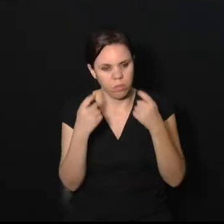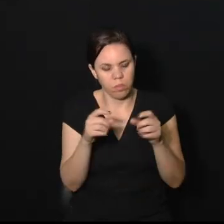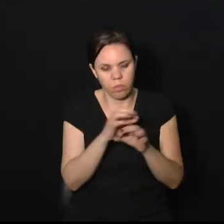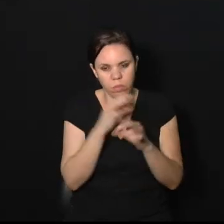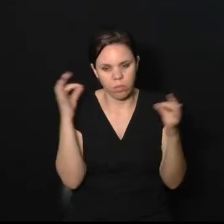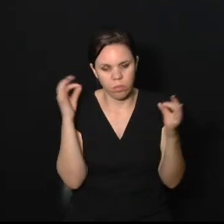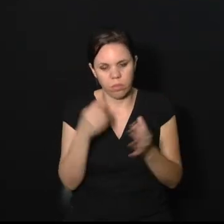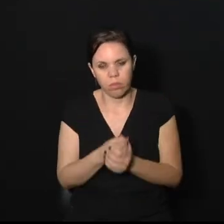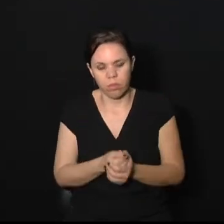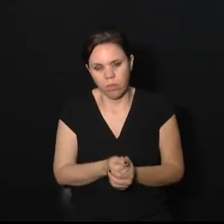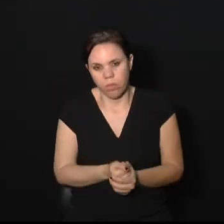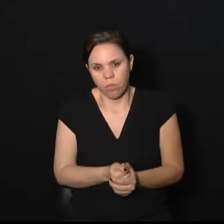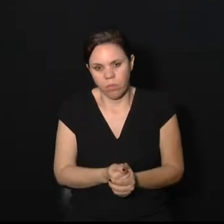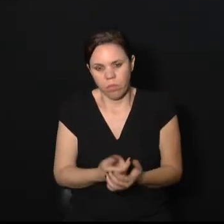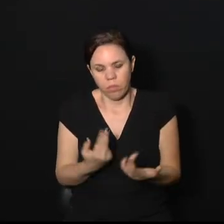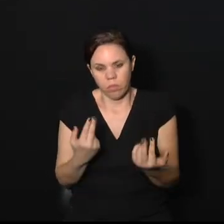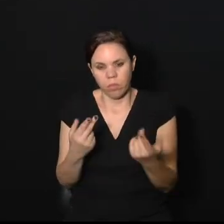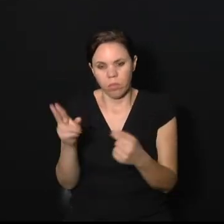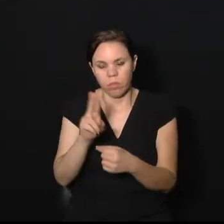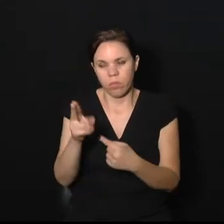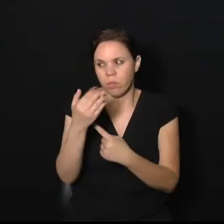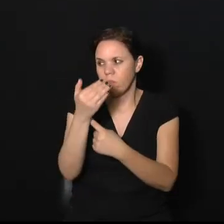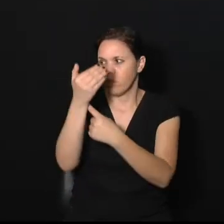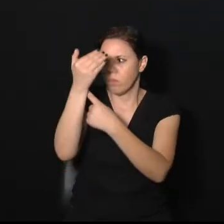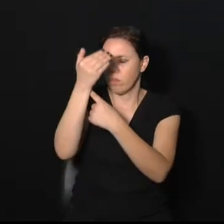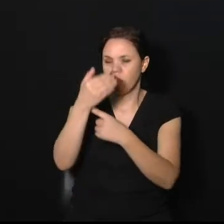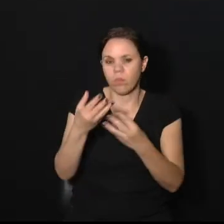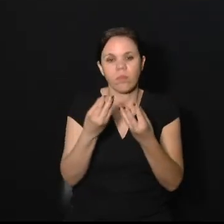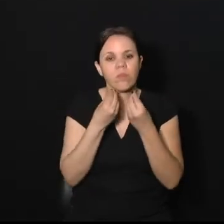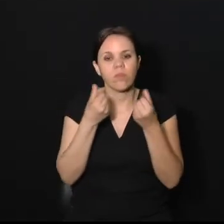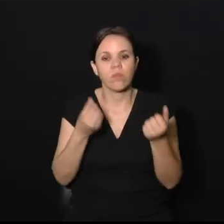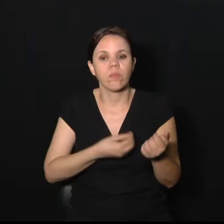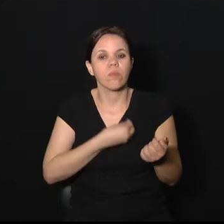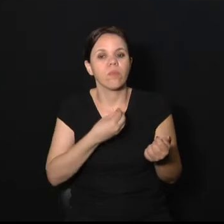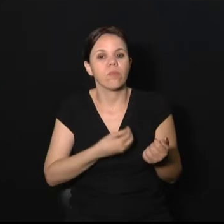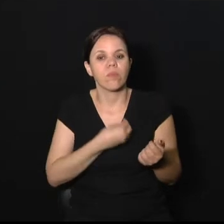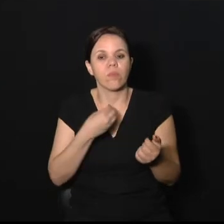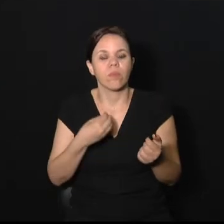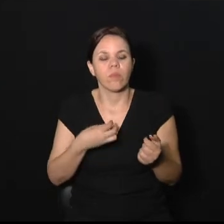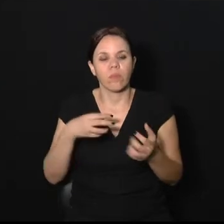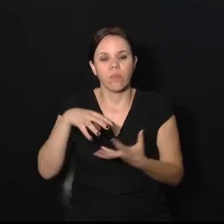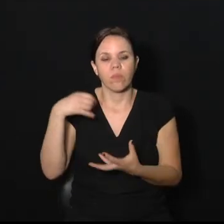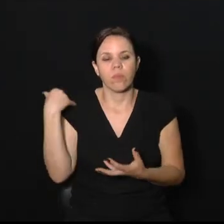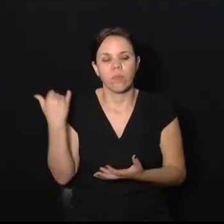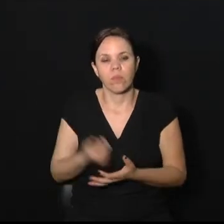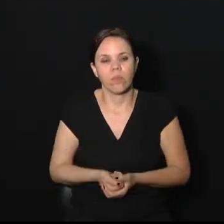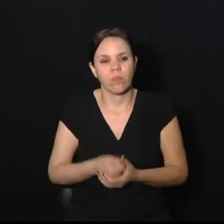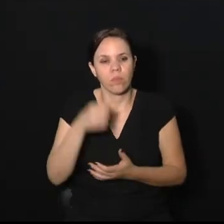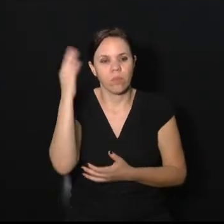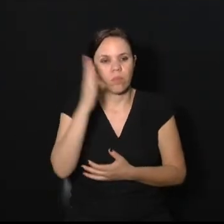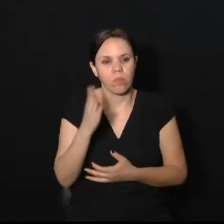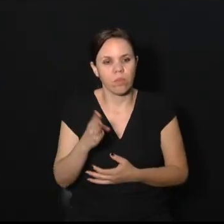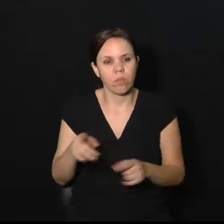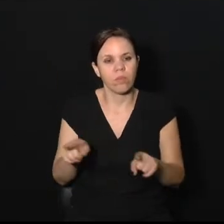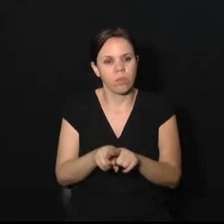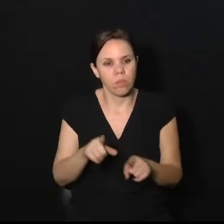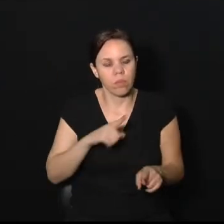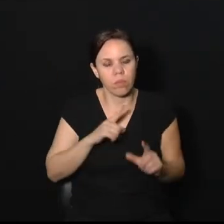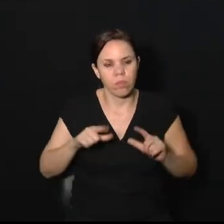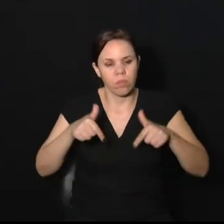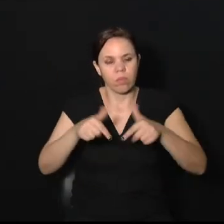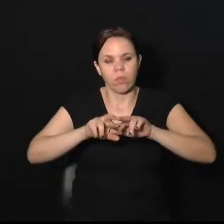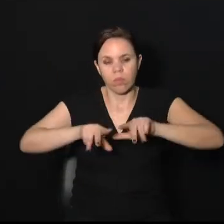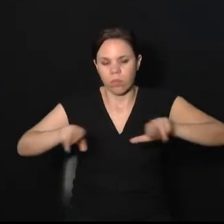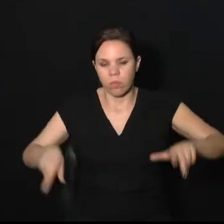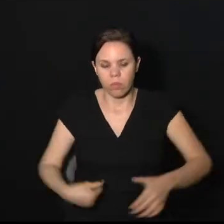relação a como eu uso a tecnologia para melhorar a qualidade de vida aí da terceira idade. No Brasil, também, a gente tem muitas